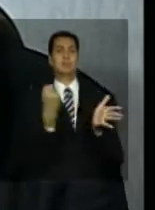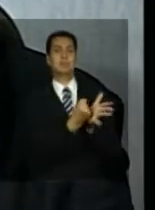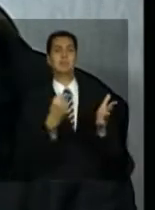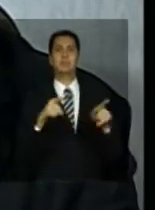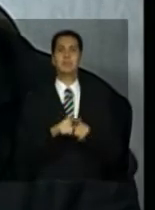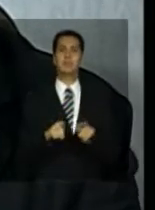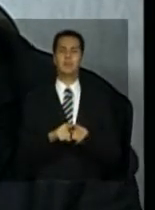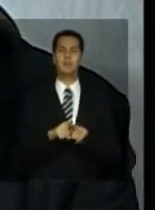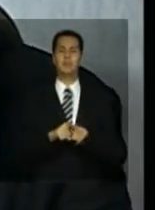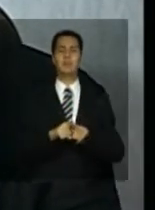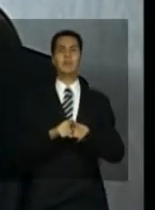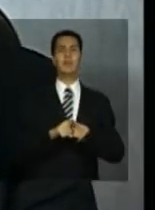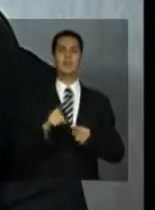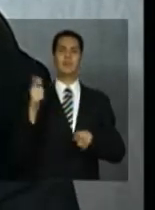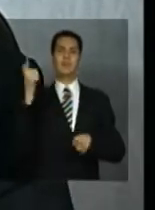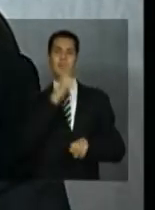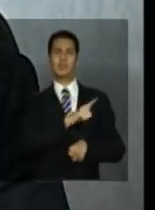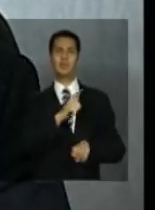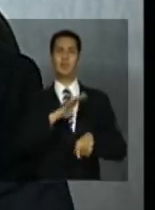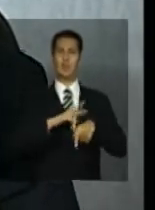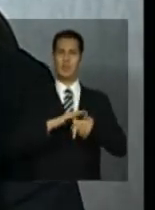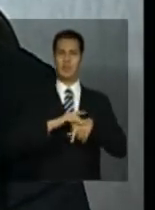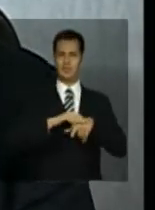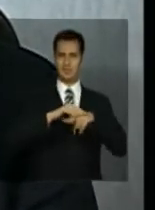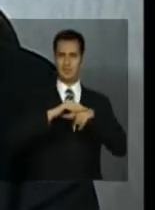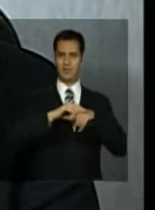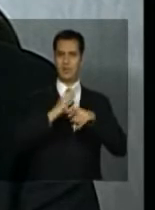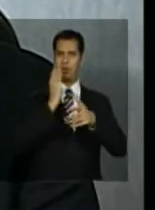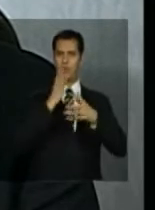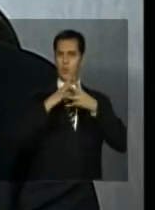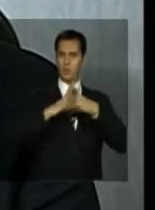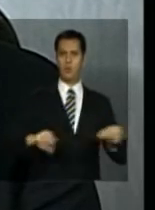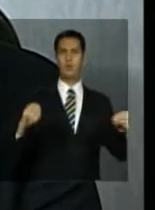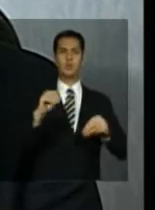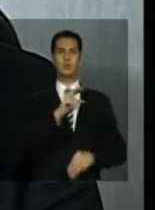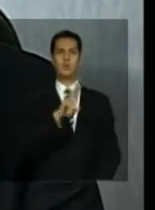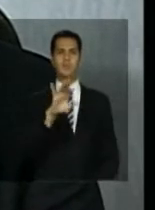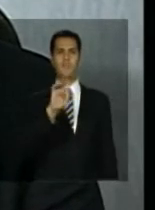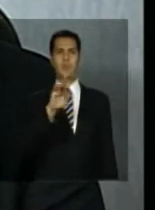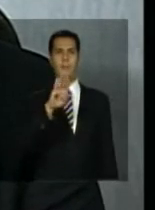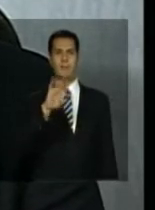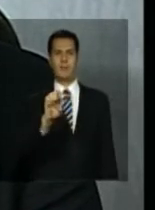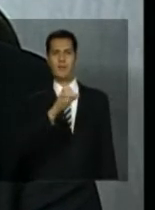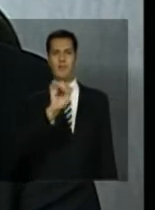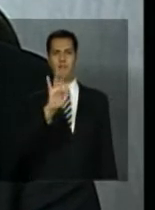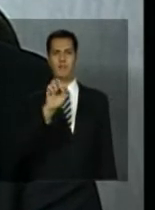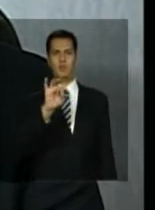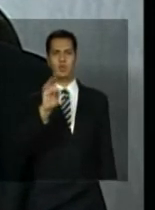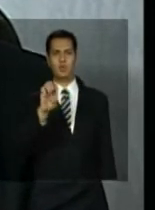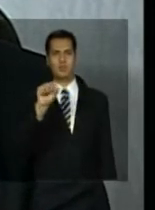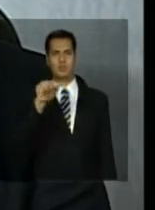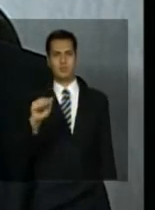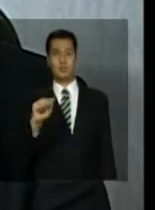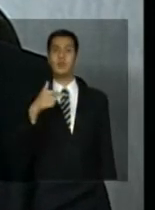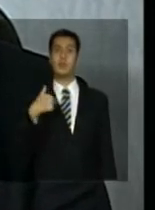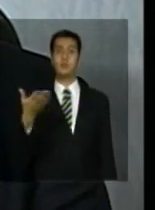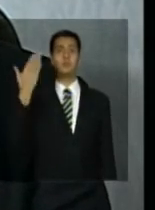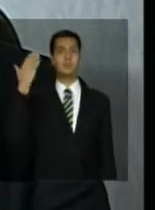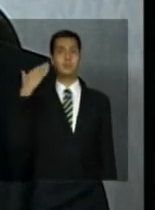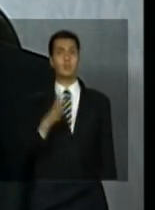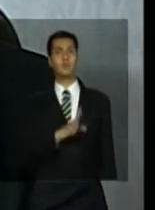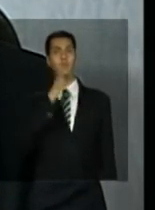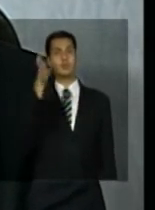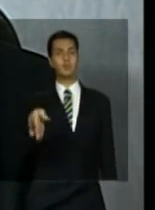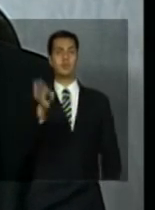estive no fim de semana passado nos Estados do norte do nordeste onde nós